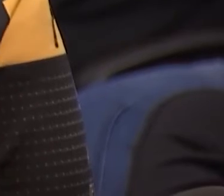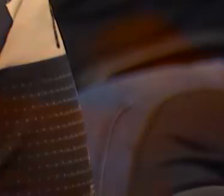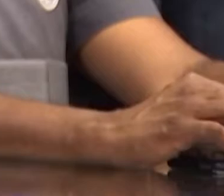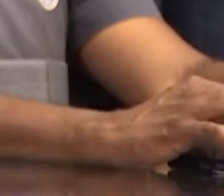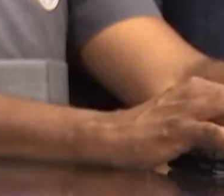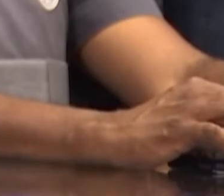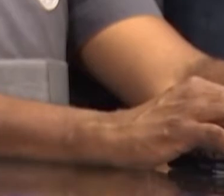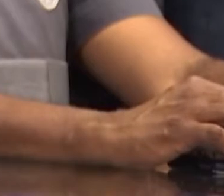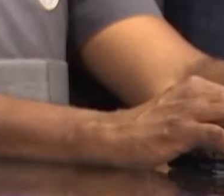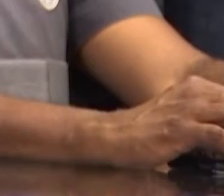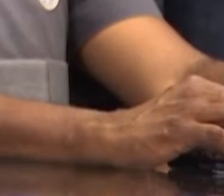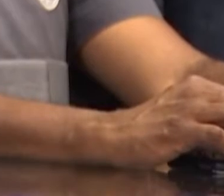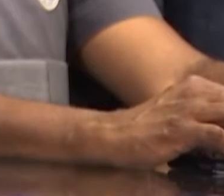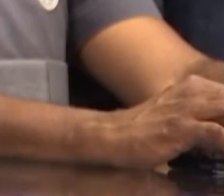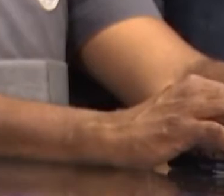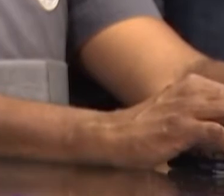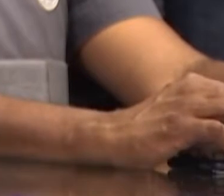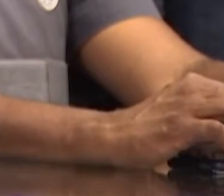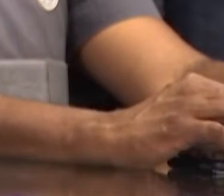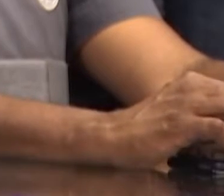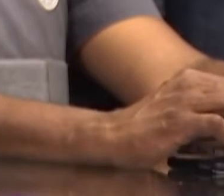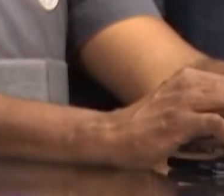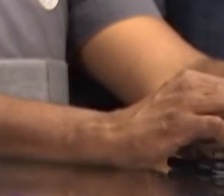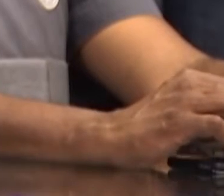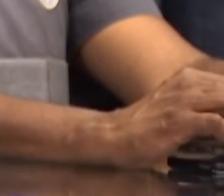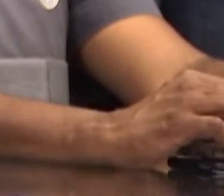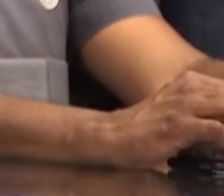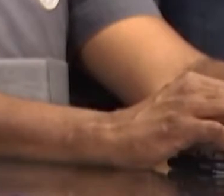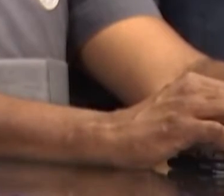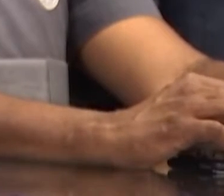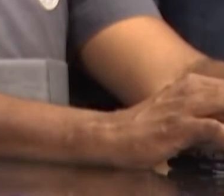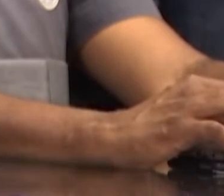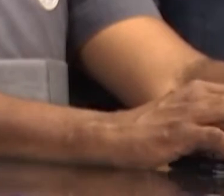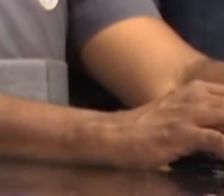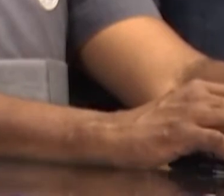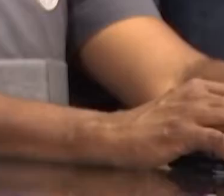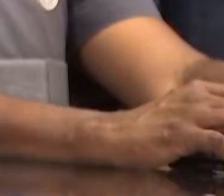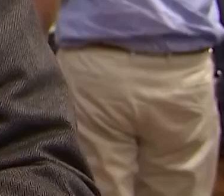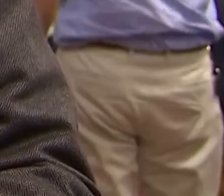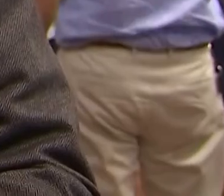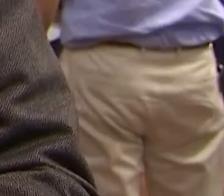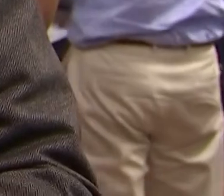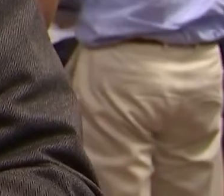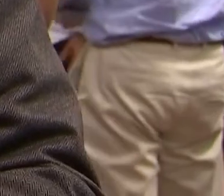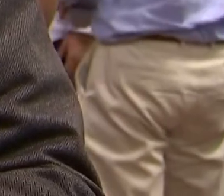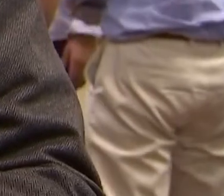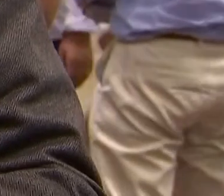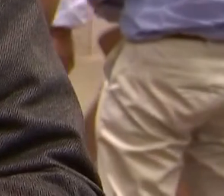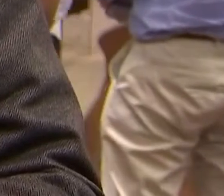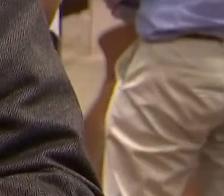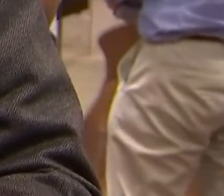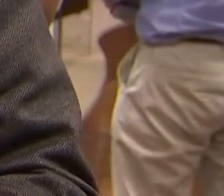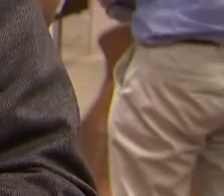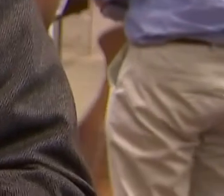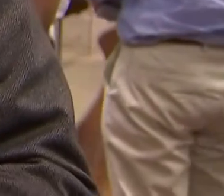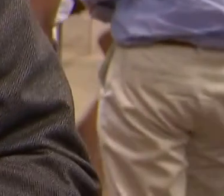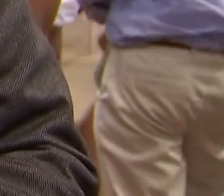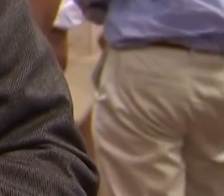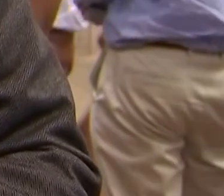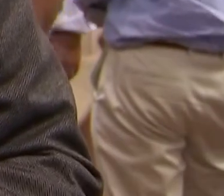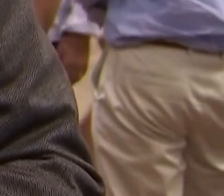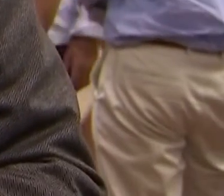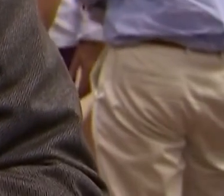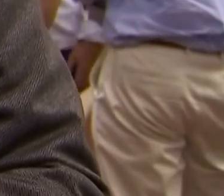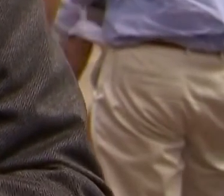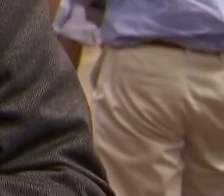enfrentam. O presidente da CE adiantou os próximos temas que serão discutidos. Quero convidar o presidente da INDEC, que teve